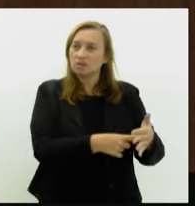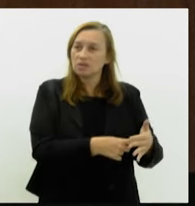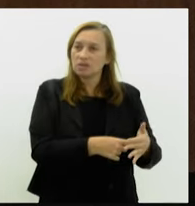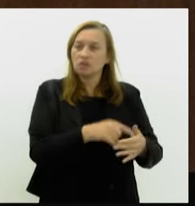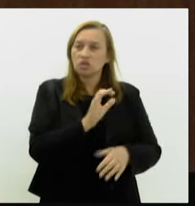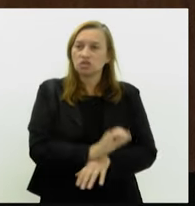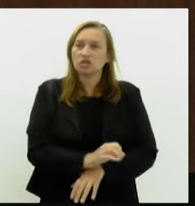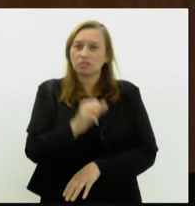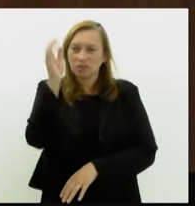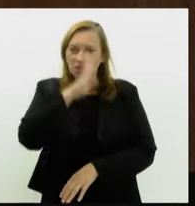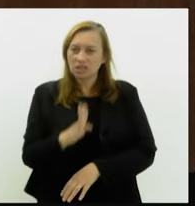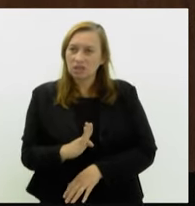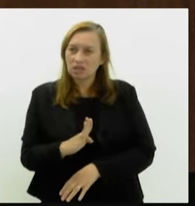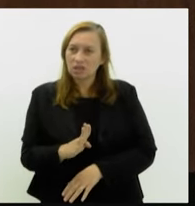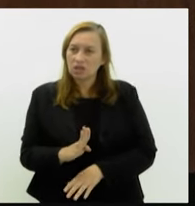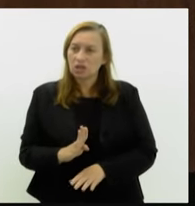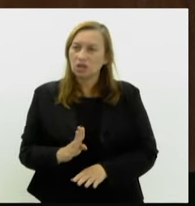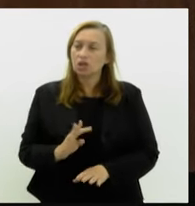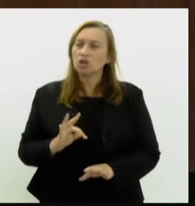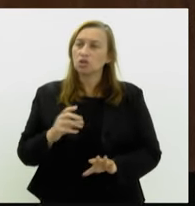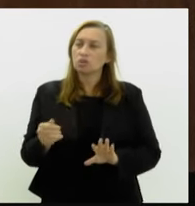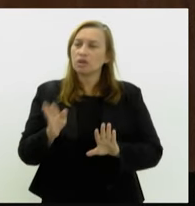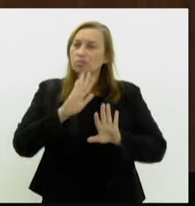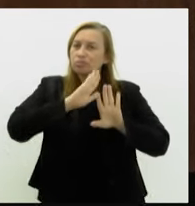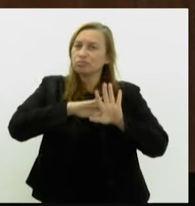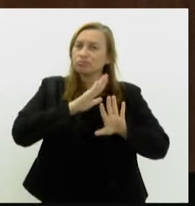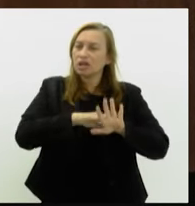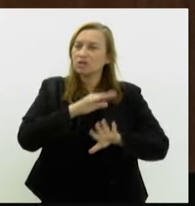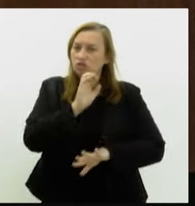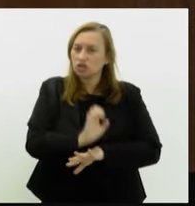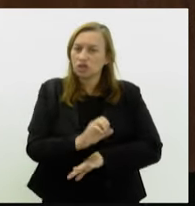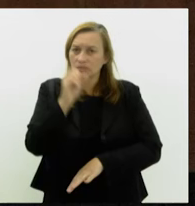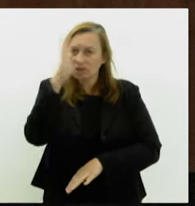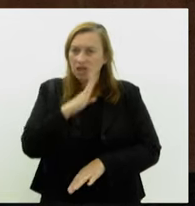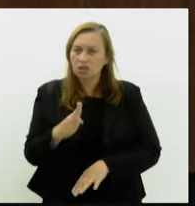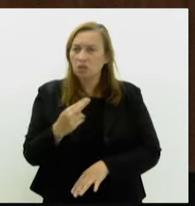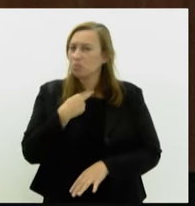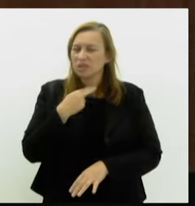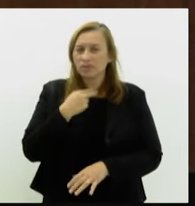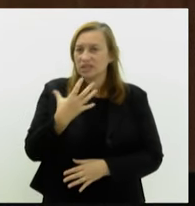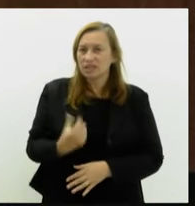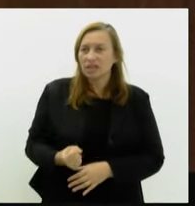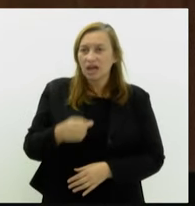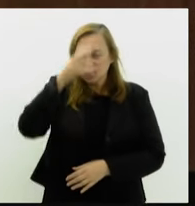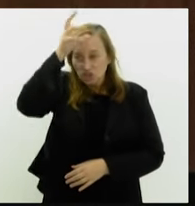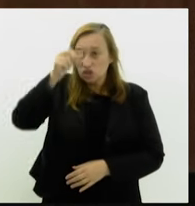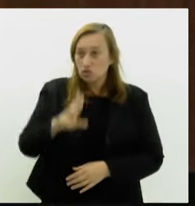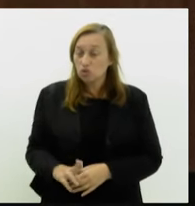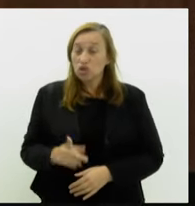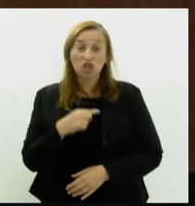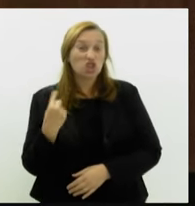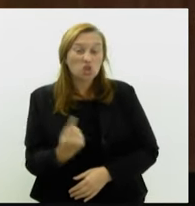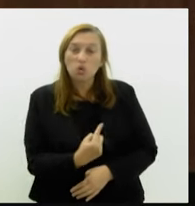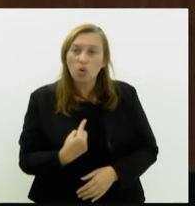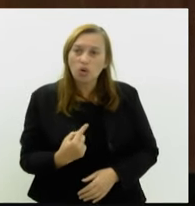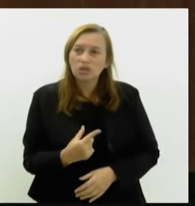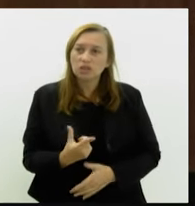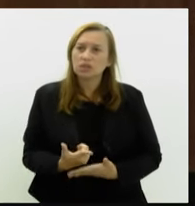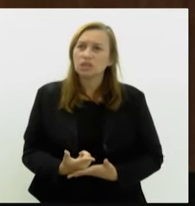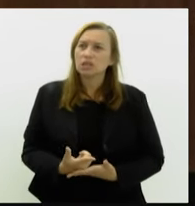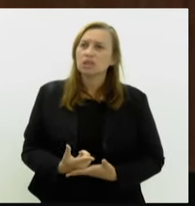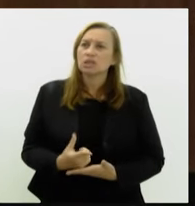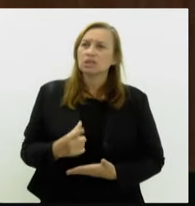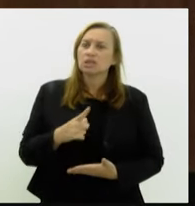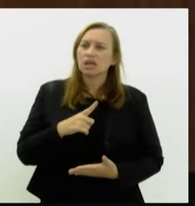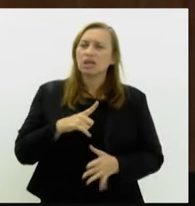e aquilo que está por trás desse Estado brasileiro. Não podemos aceitar, tia Ju, que nós tenhamos ainda